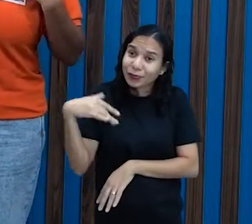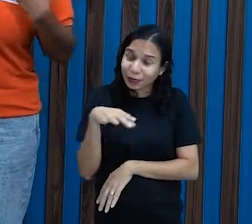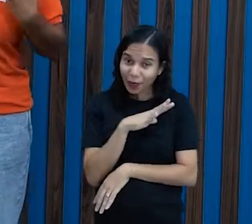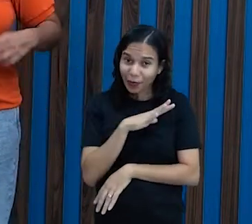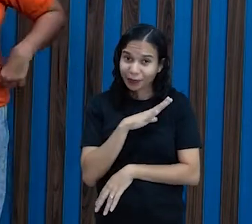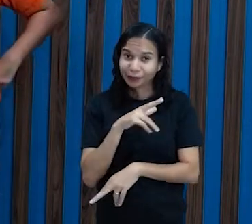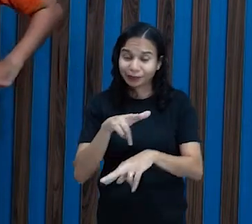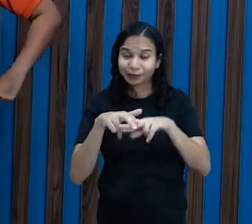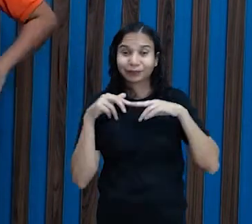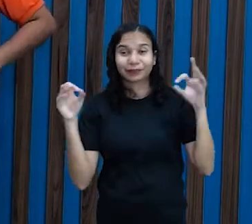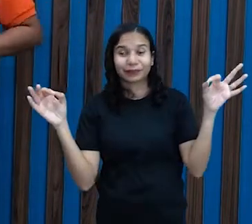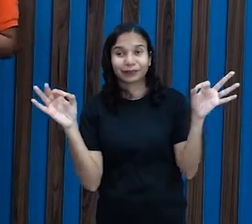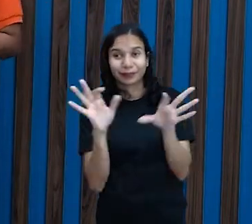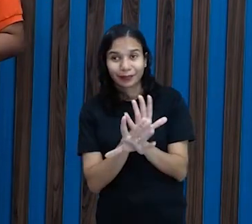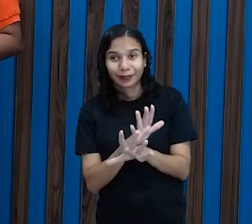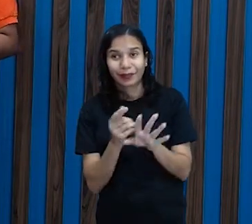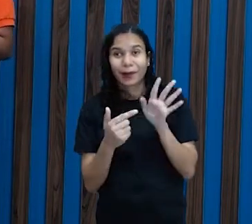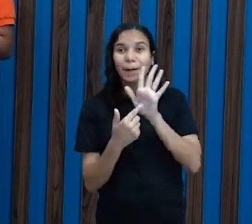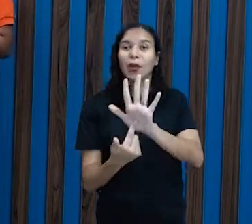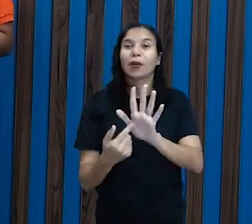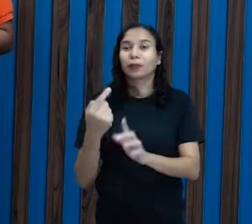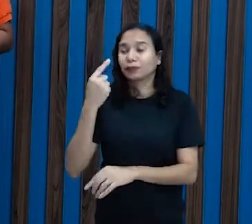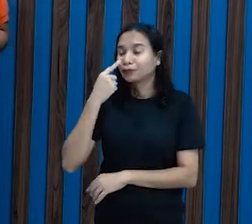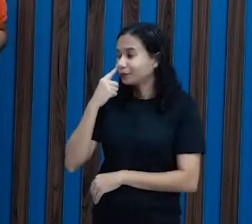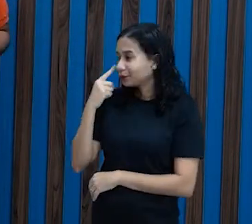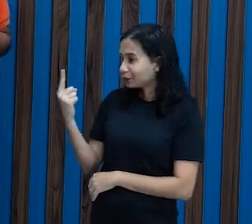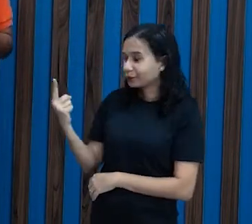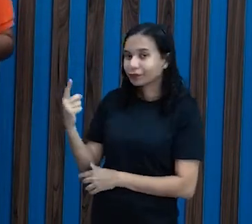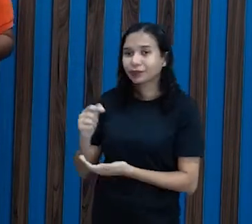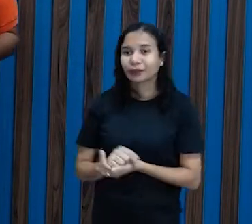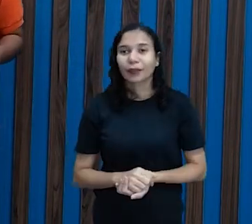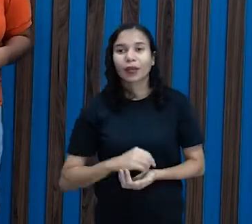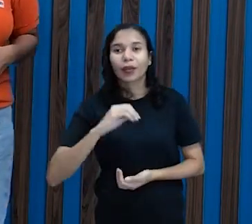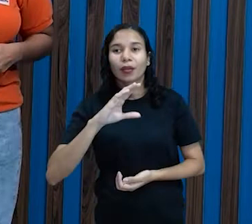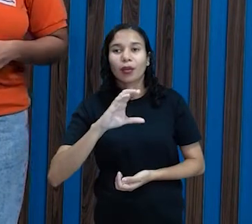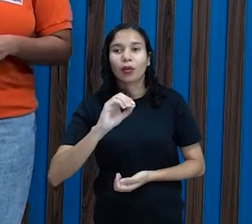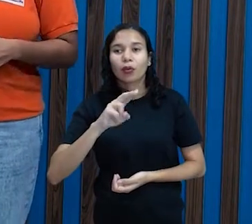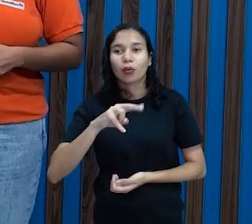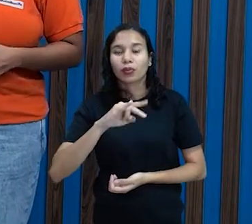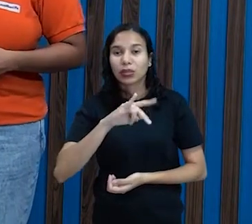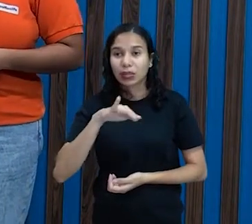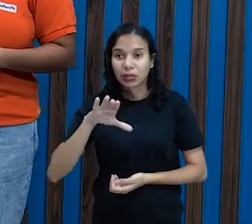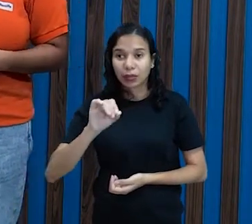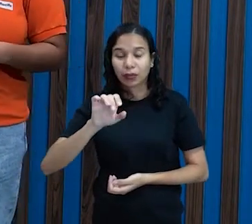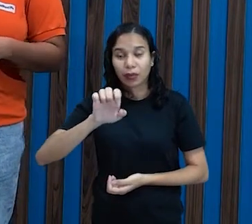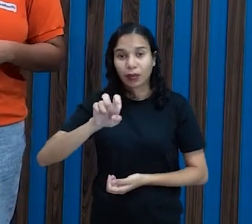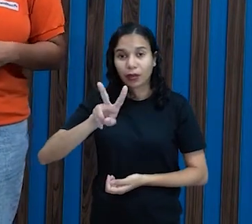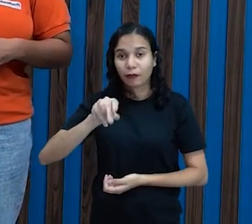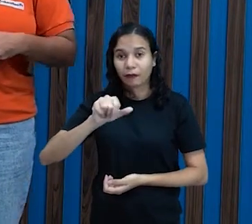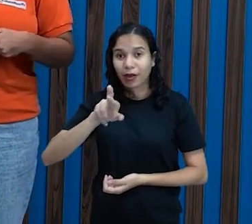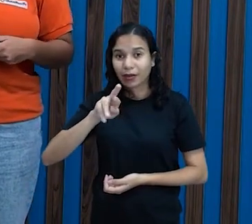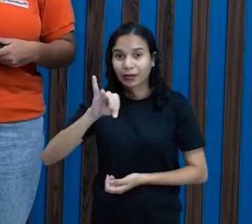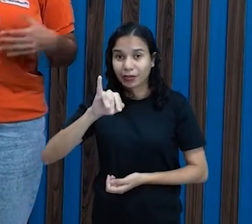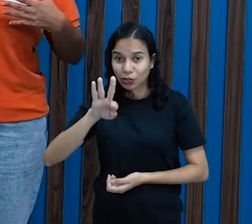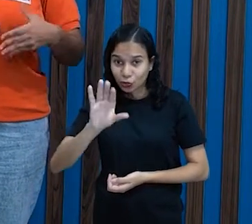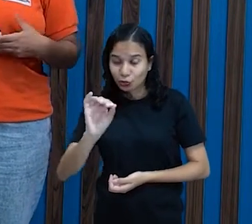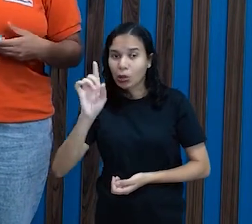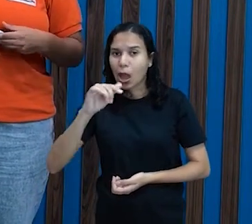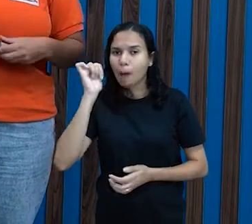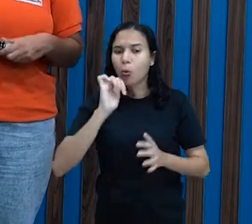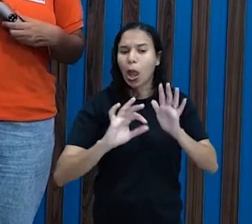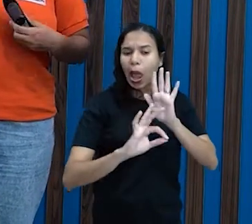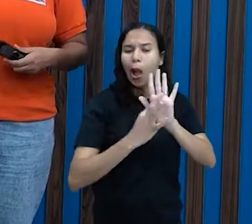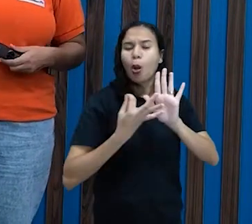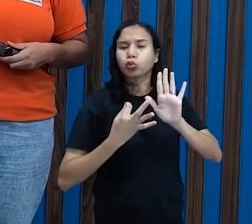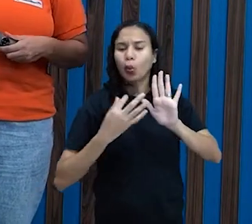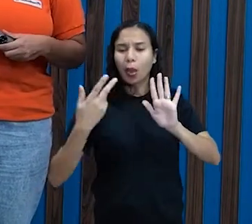E, para terminar, eu trouxe aqui uma citação de Conceição Evaristo, que é uma das mais incríveis autoras